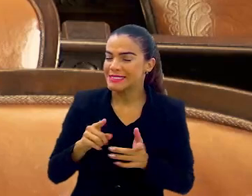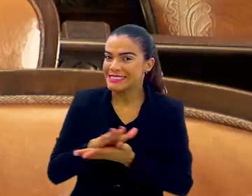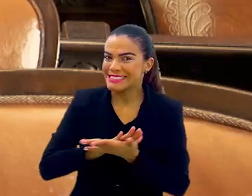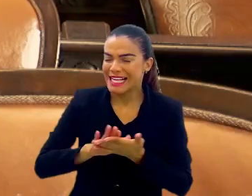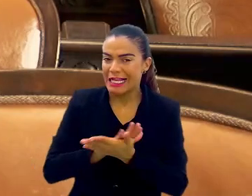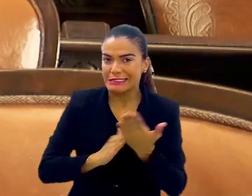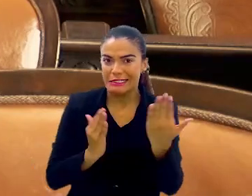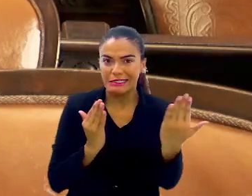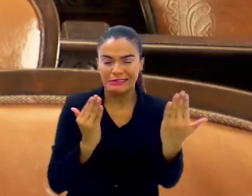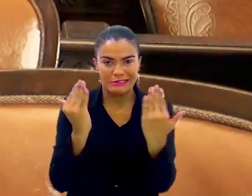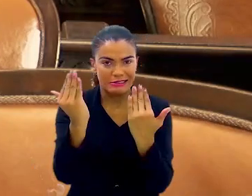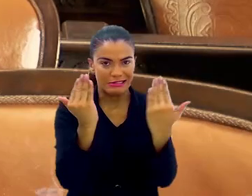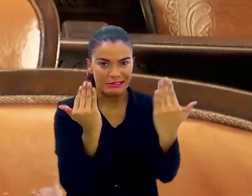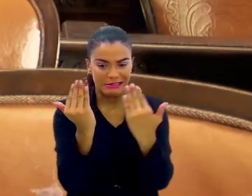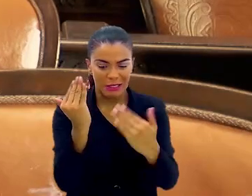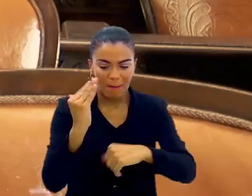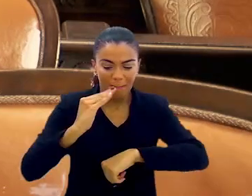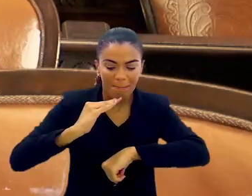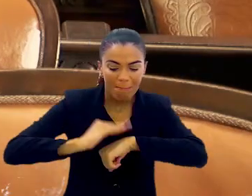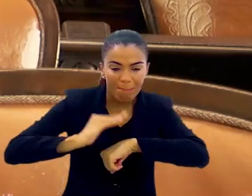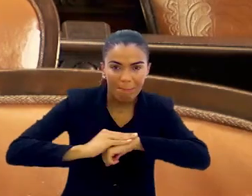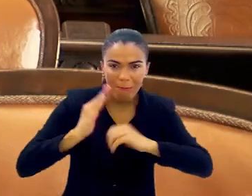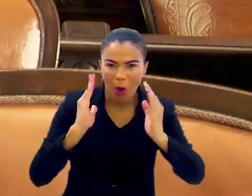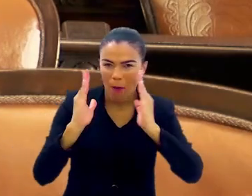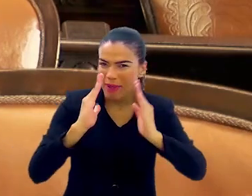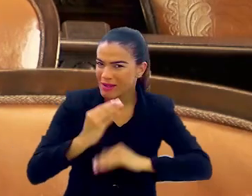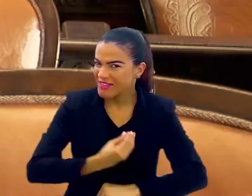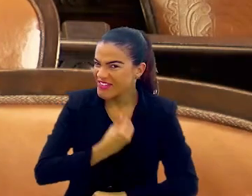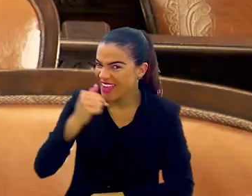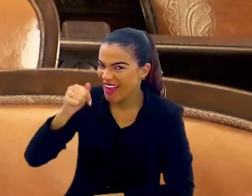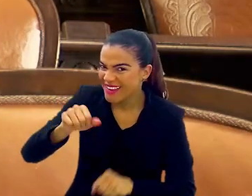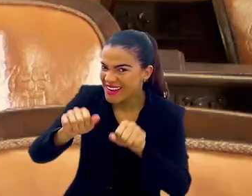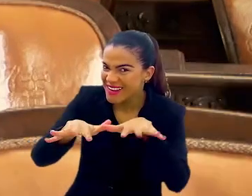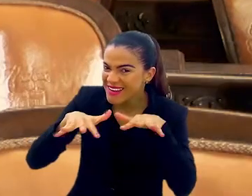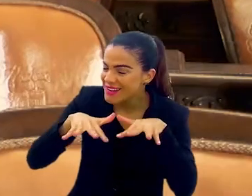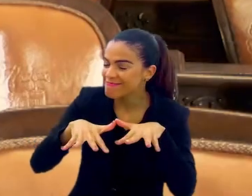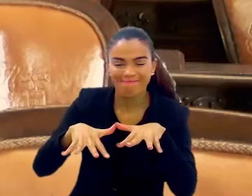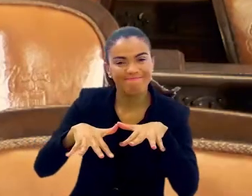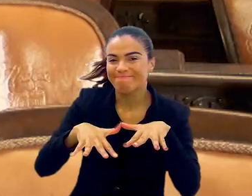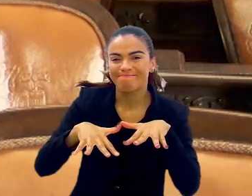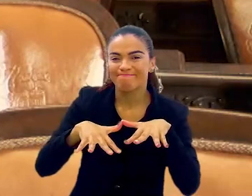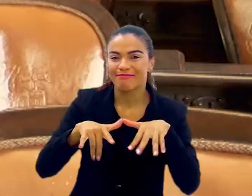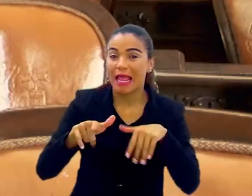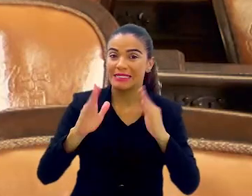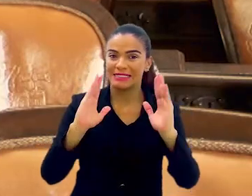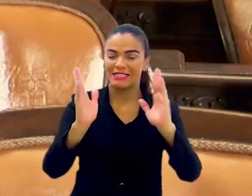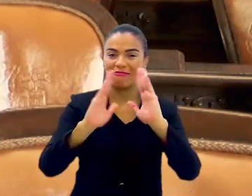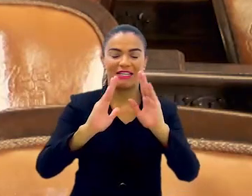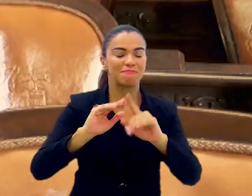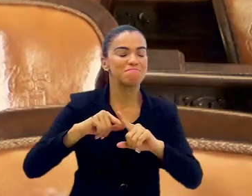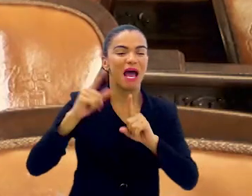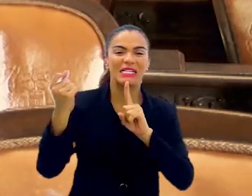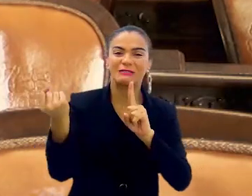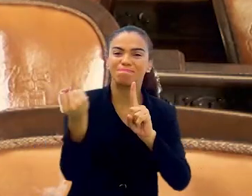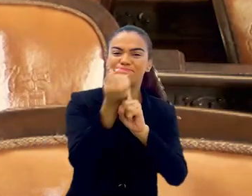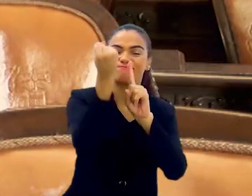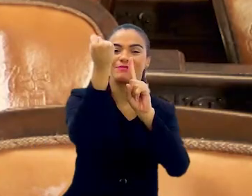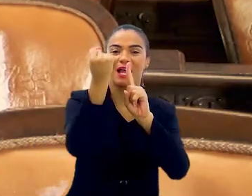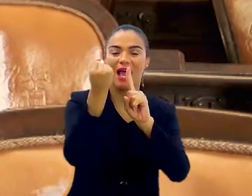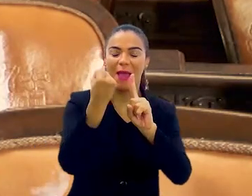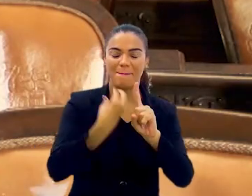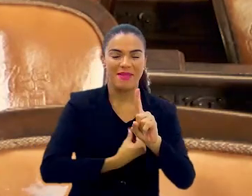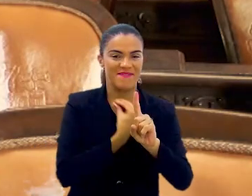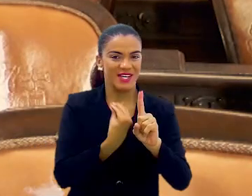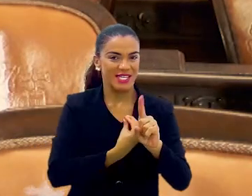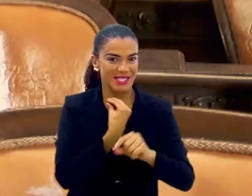nada é comparável aos momentos que eu vivi aqui dentro desse plenário. essa fase é uma das mais marcantes da minha